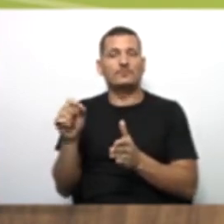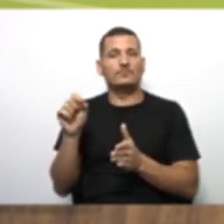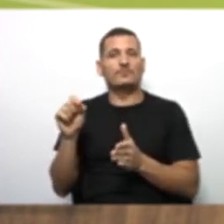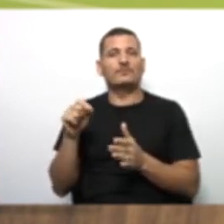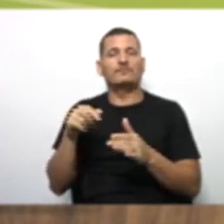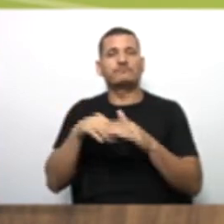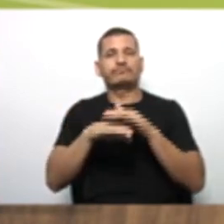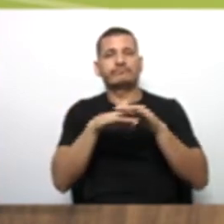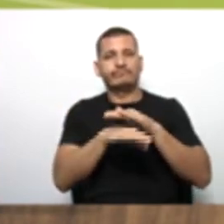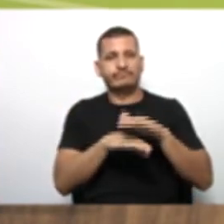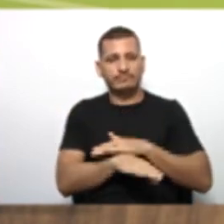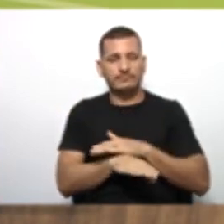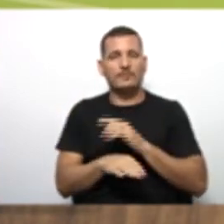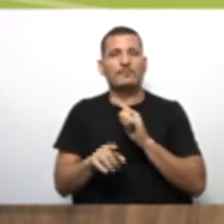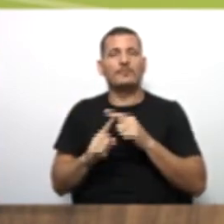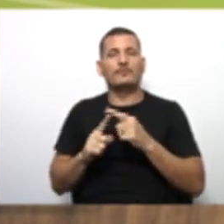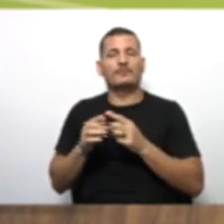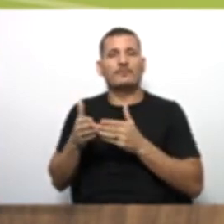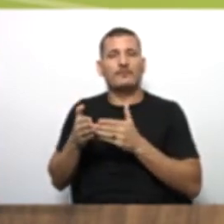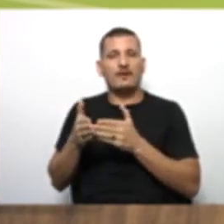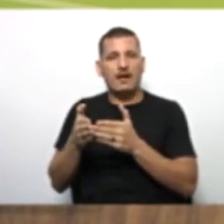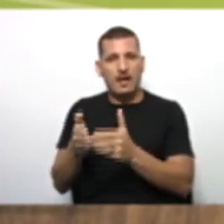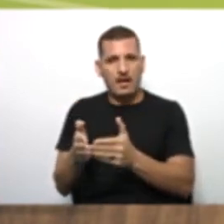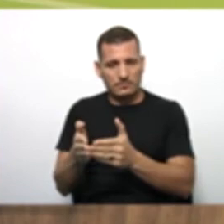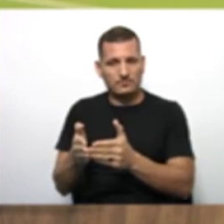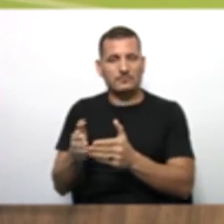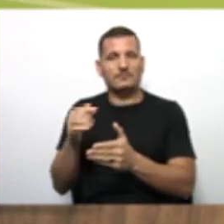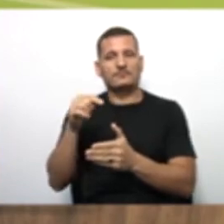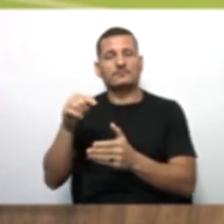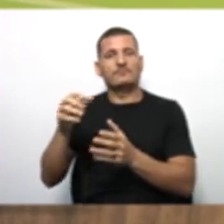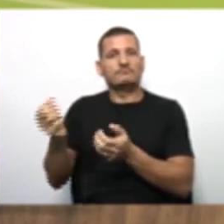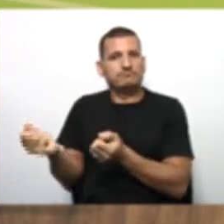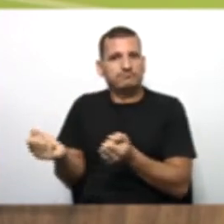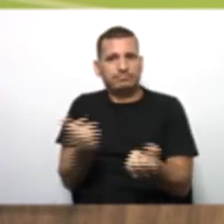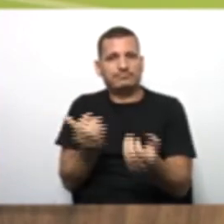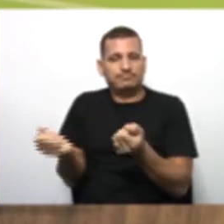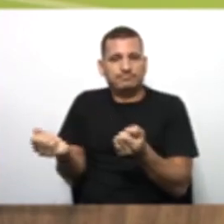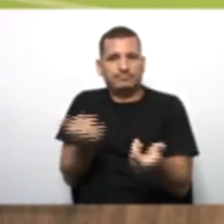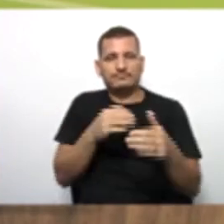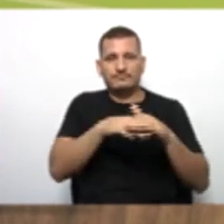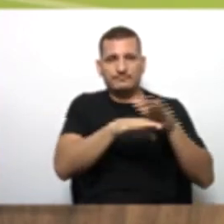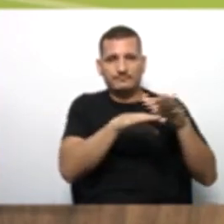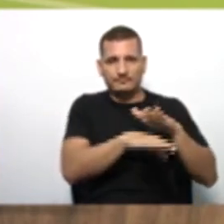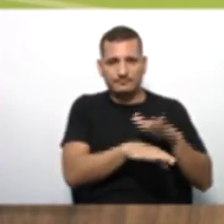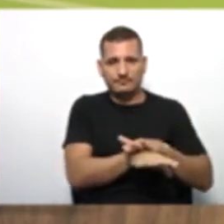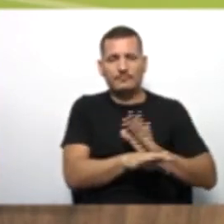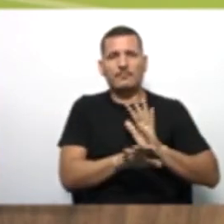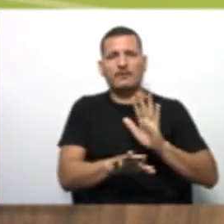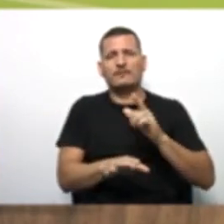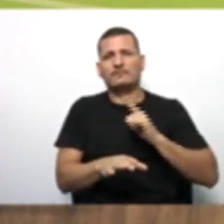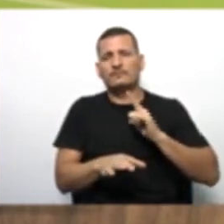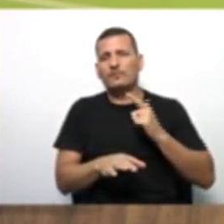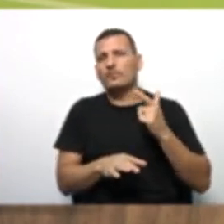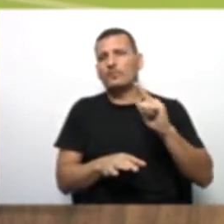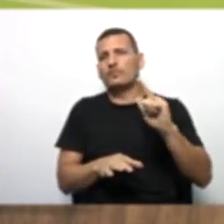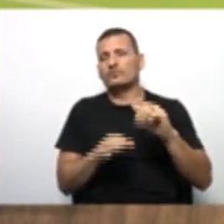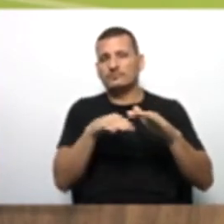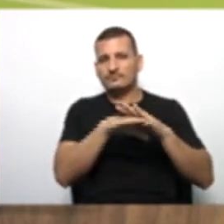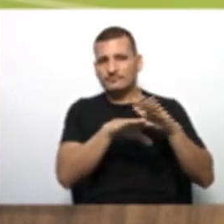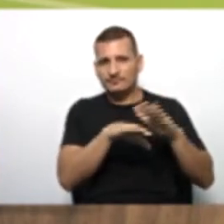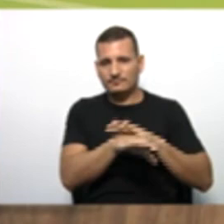é normalmente uma maneira rápida e econômica de estabelecer prioridades para o planejamento de respostas e riscos e estabelecer a base